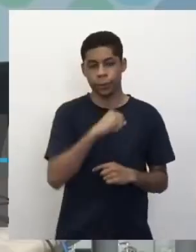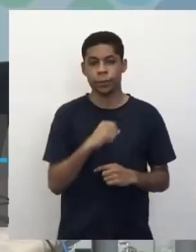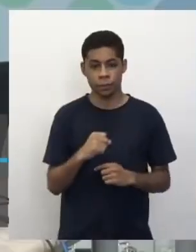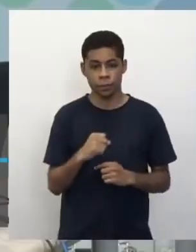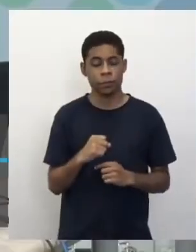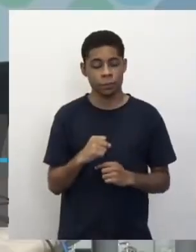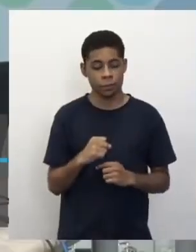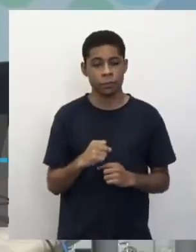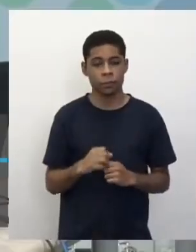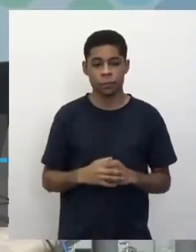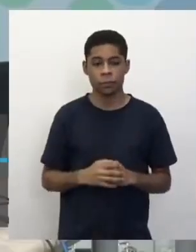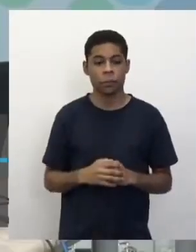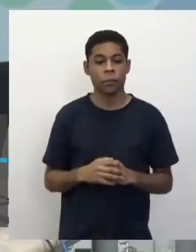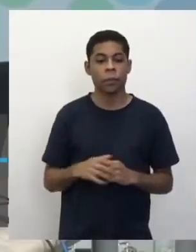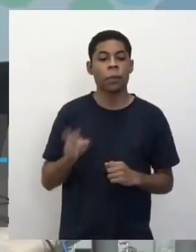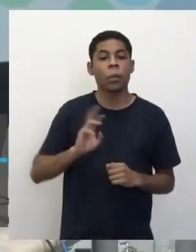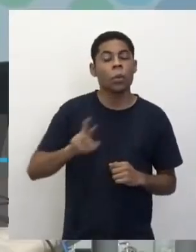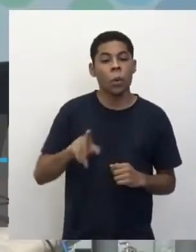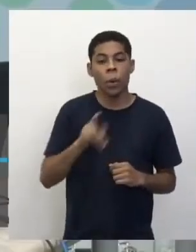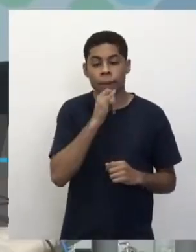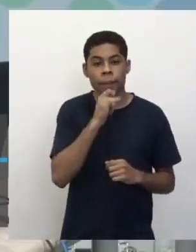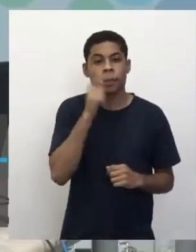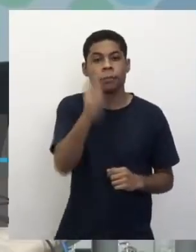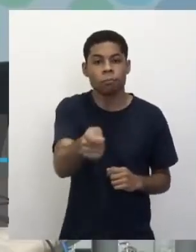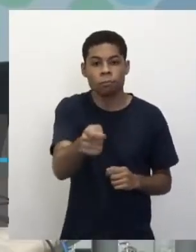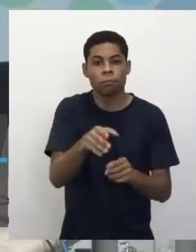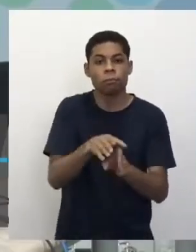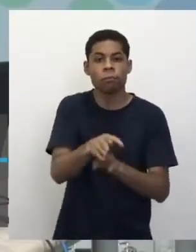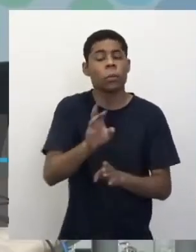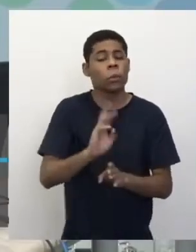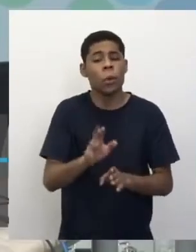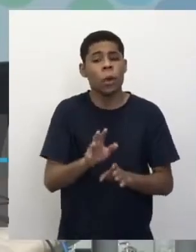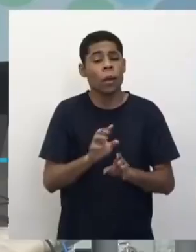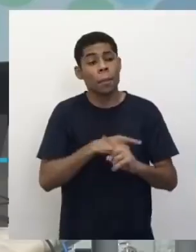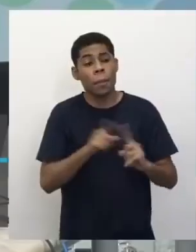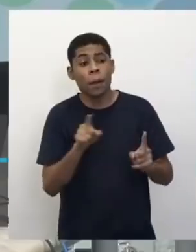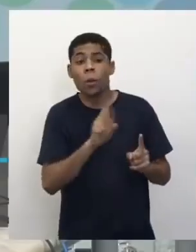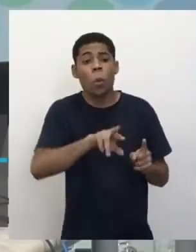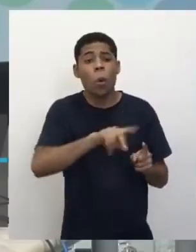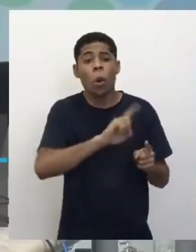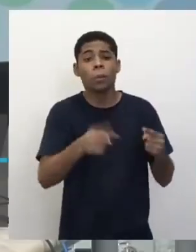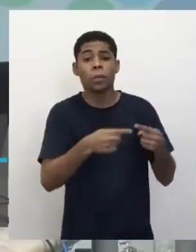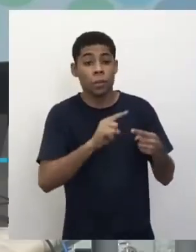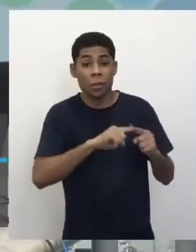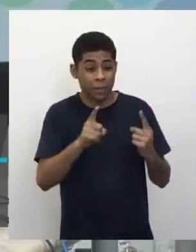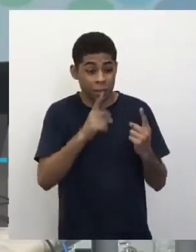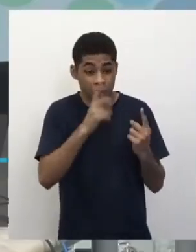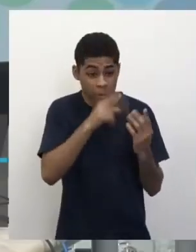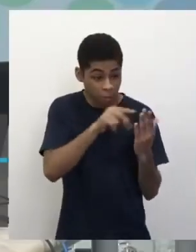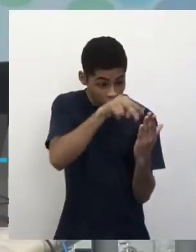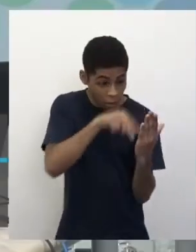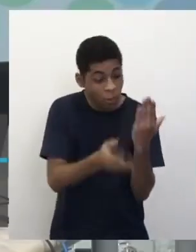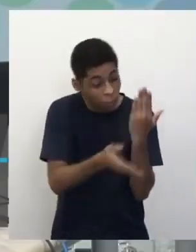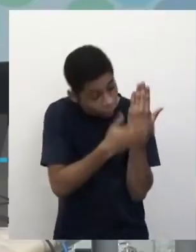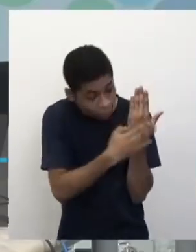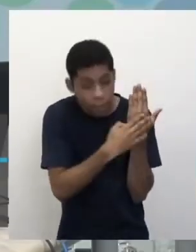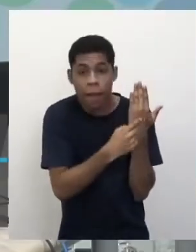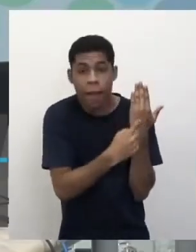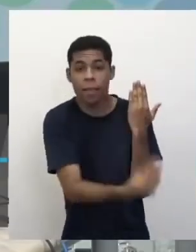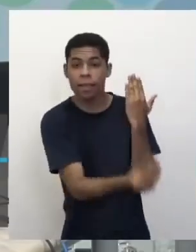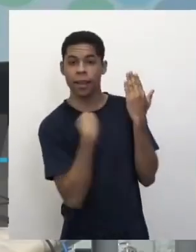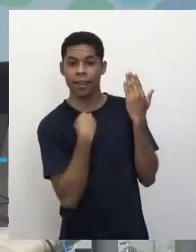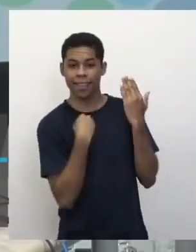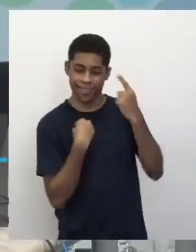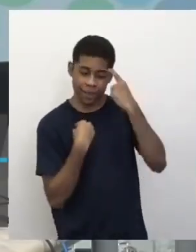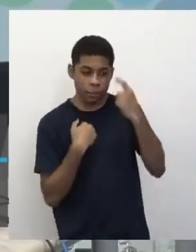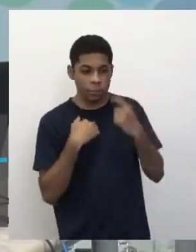é a lição, não é a moral que, por exemplo, traz a fábula, mas sempre por detrás dessa narrativa existe uma mensagem a